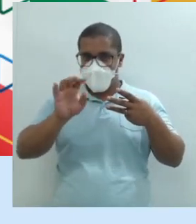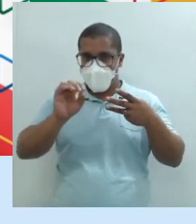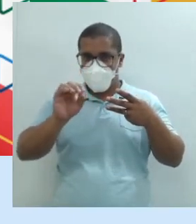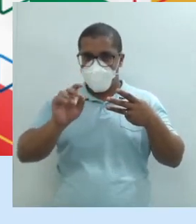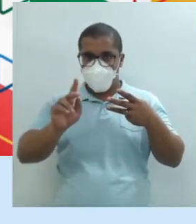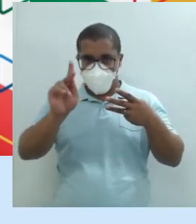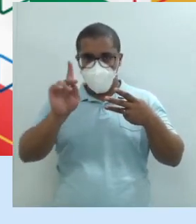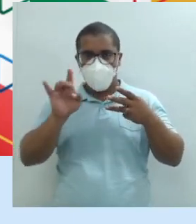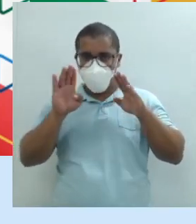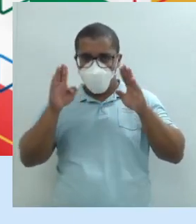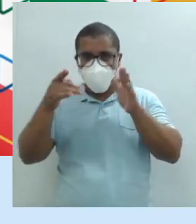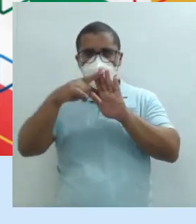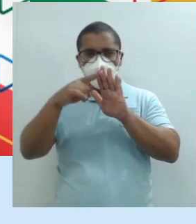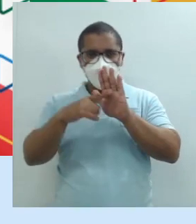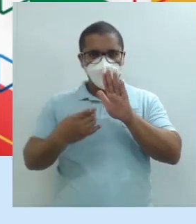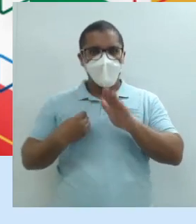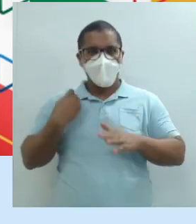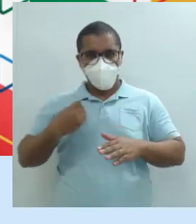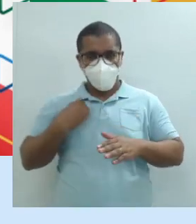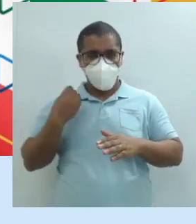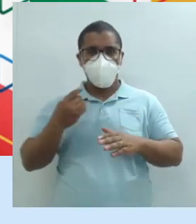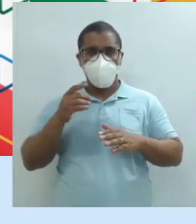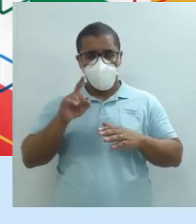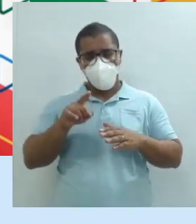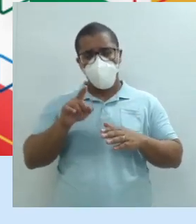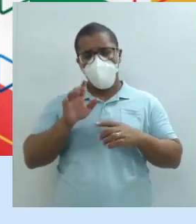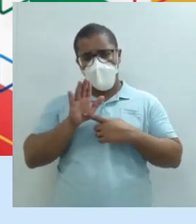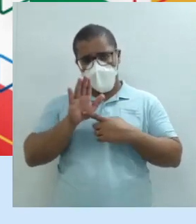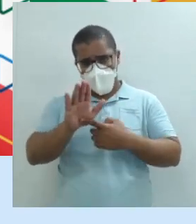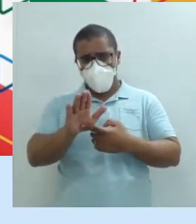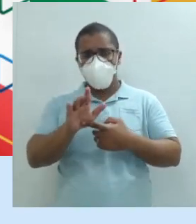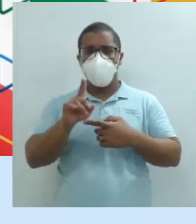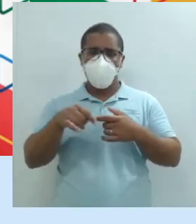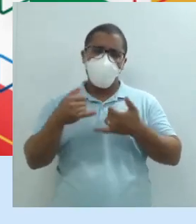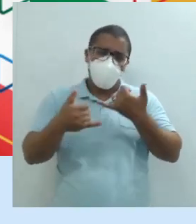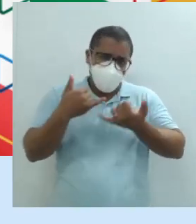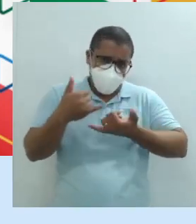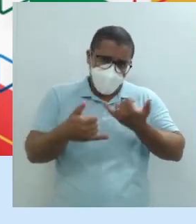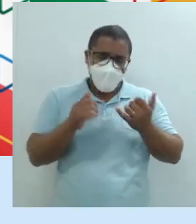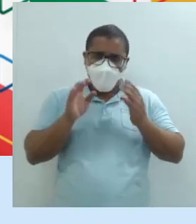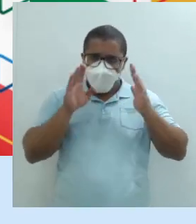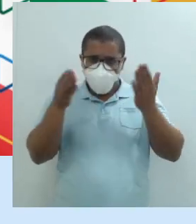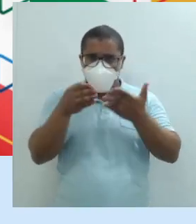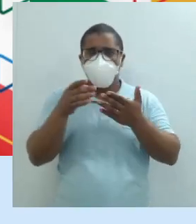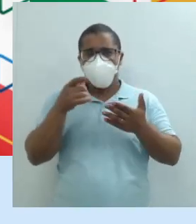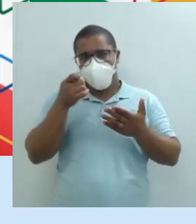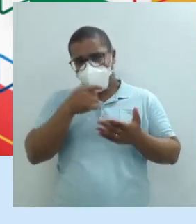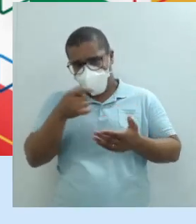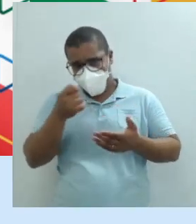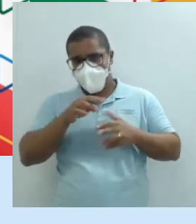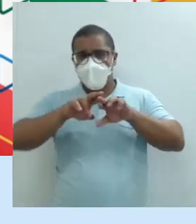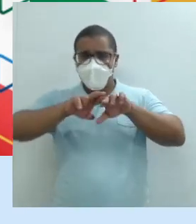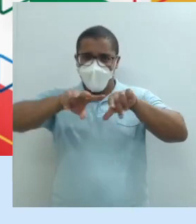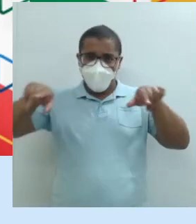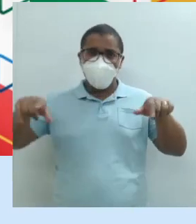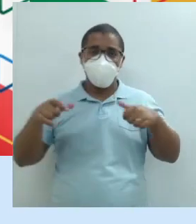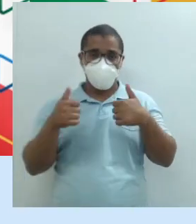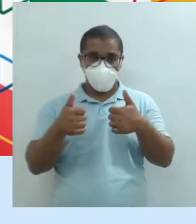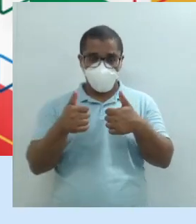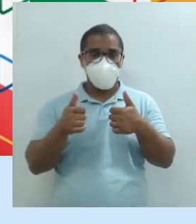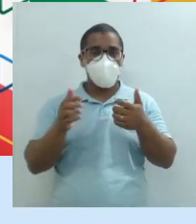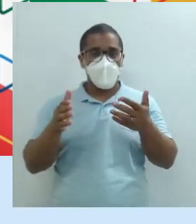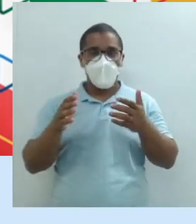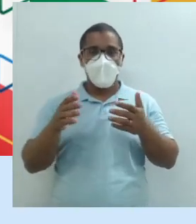voltado só para projeto de vida, mas é onde a gente faz mais brincadeira, tem mais resenha, é isso mesmo, né?